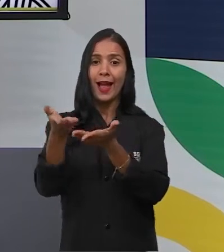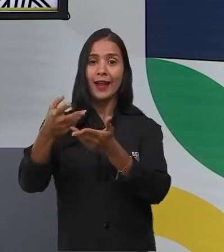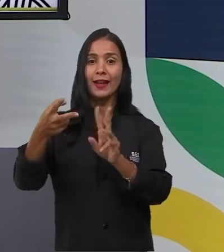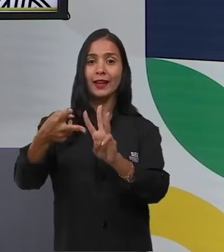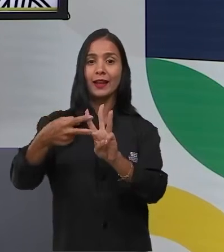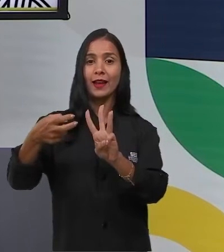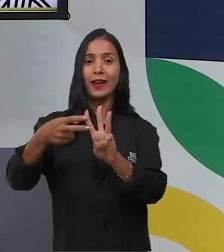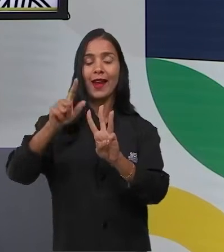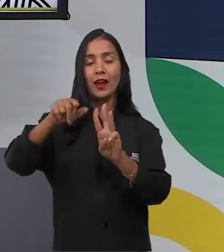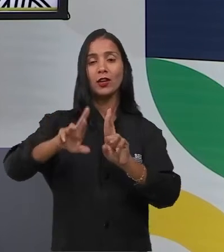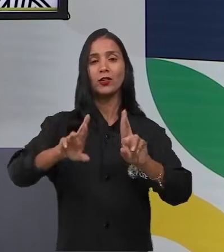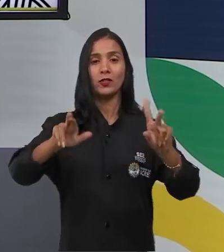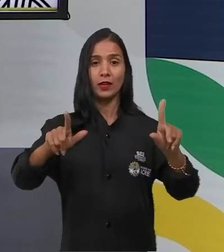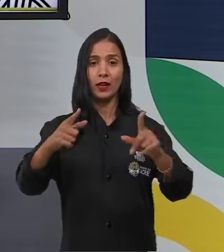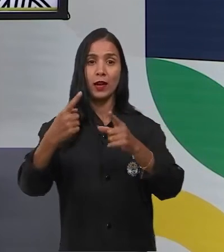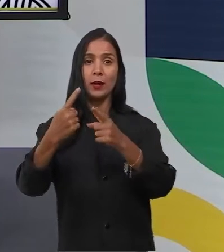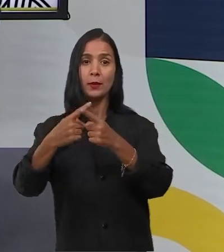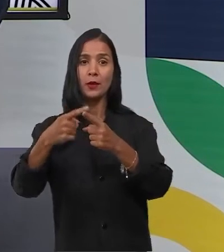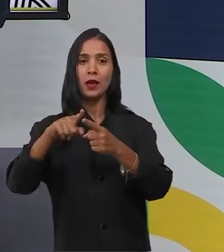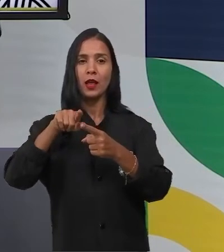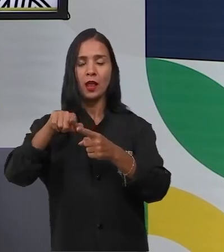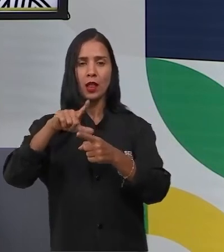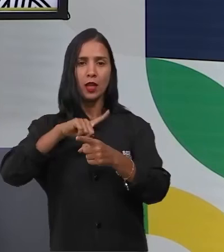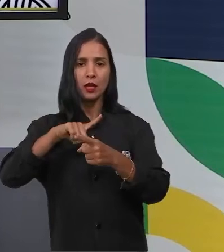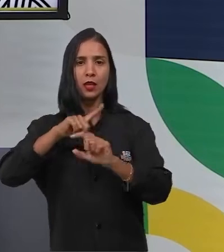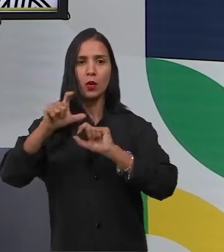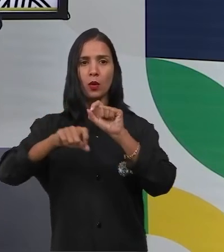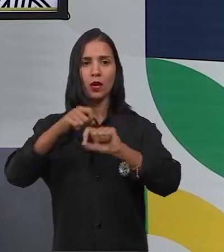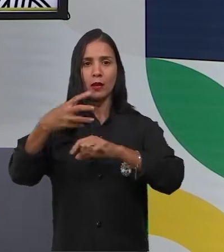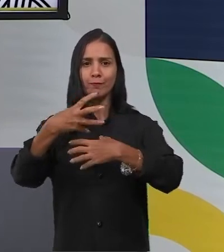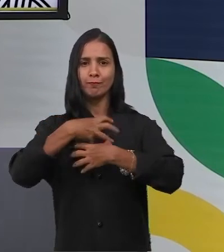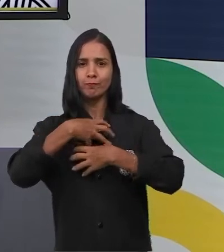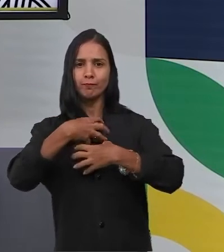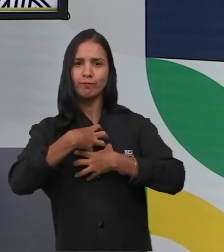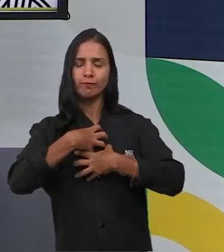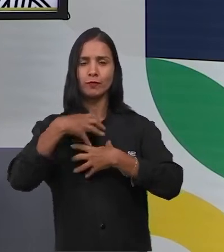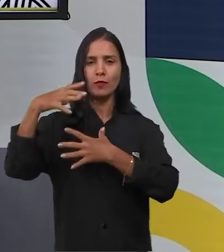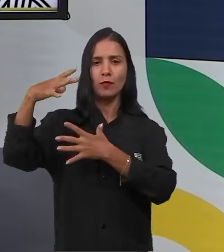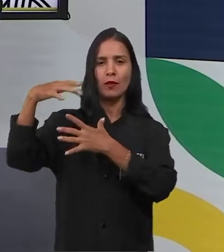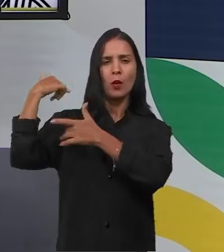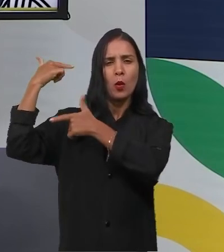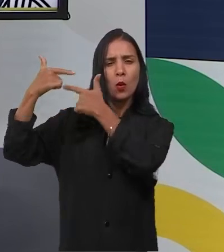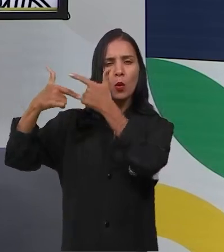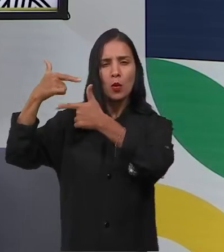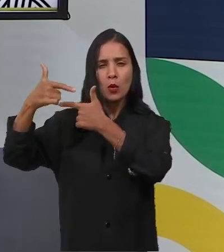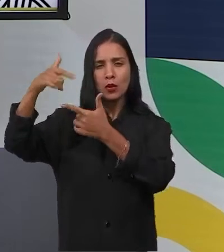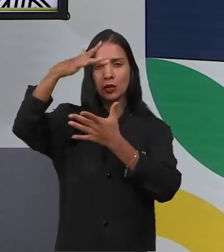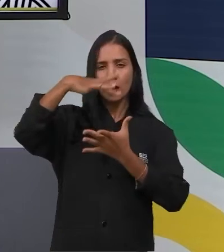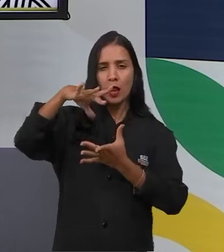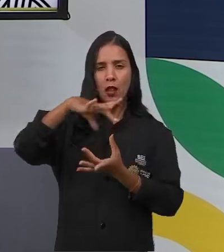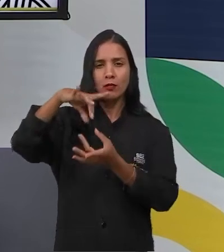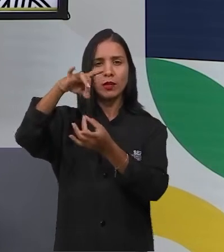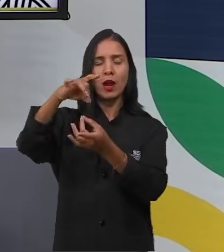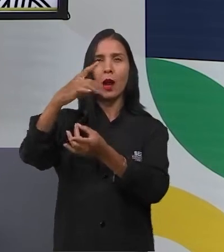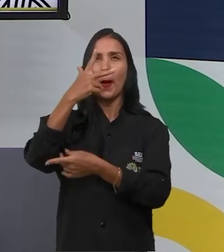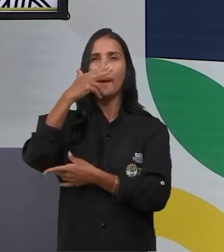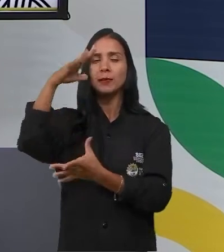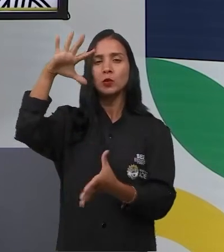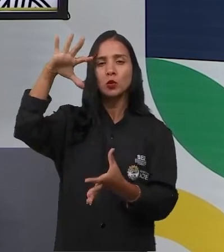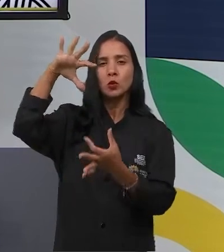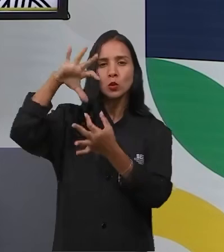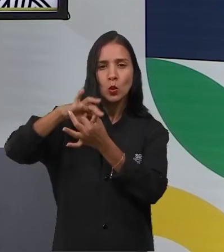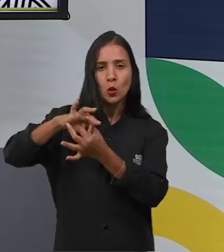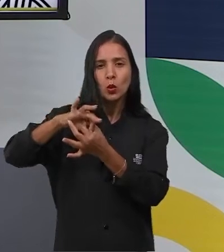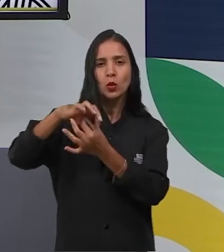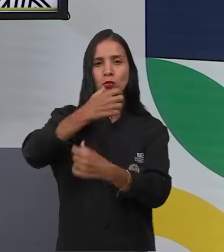mais espiritual, tem um simbolismo. Não que na afro não tenha, só que o direcionamento, essa parte mais de conexão com a